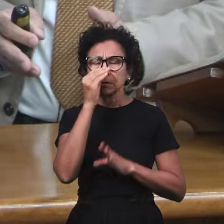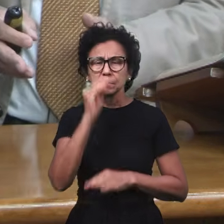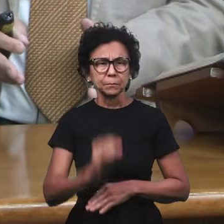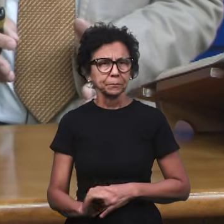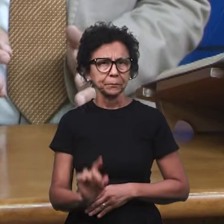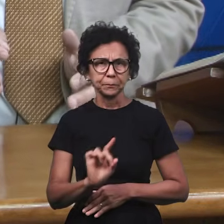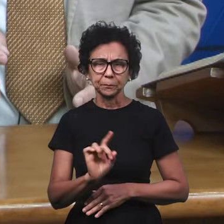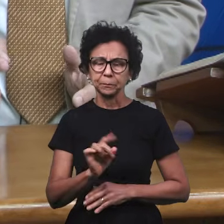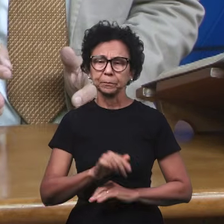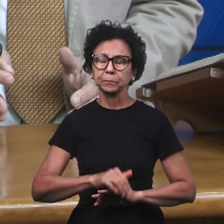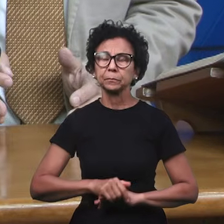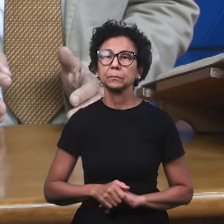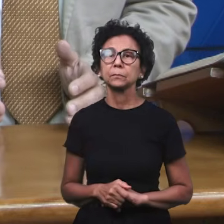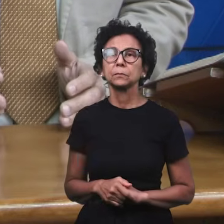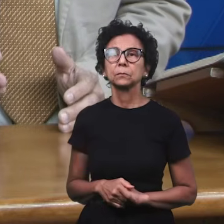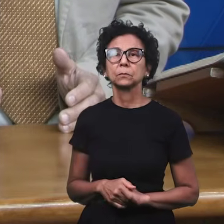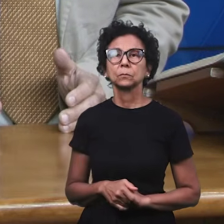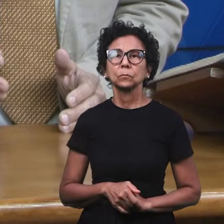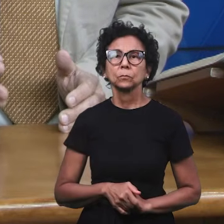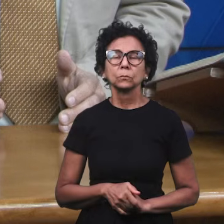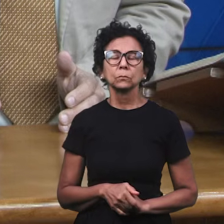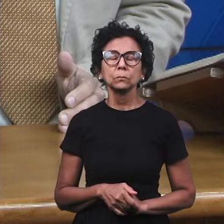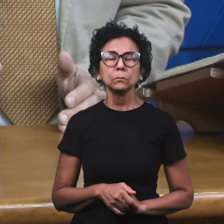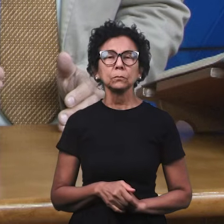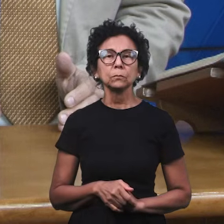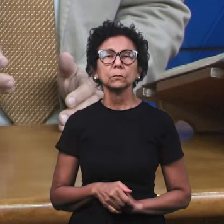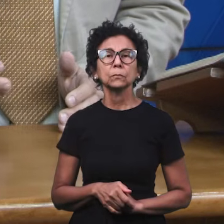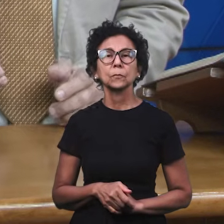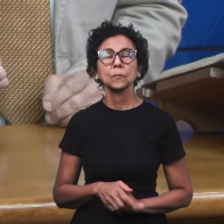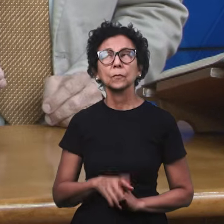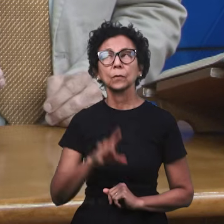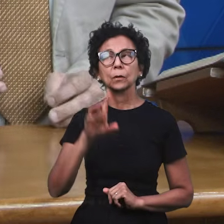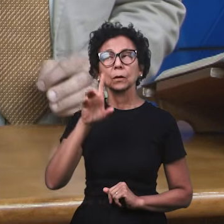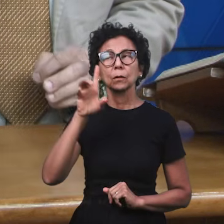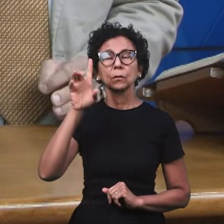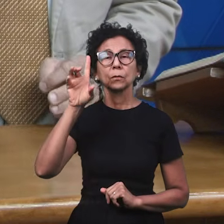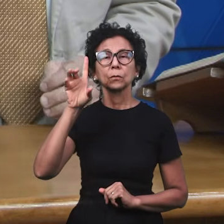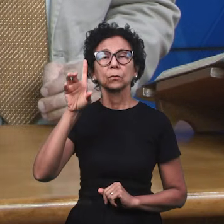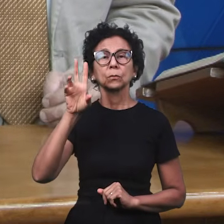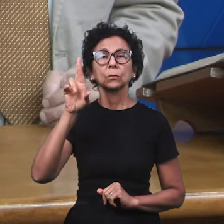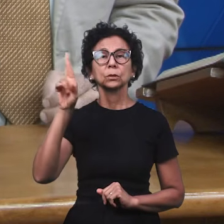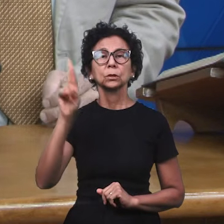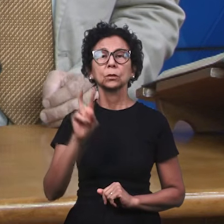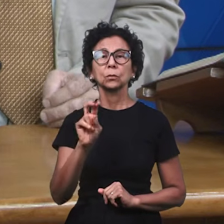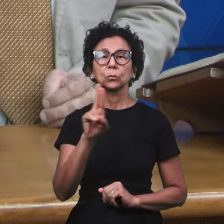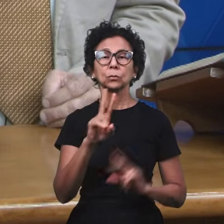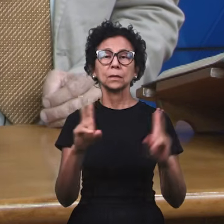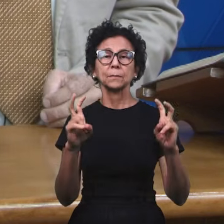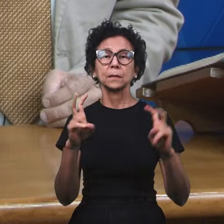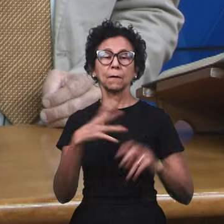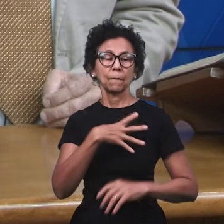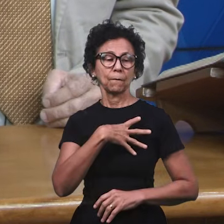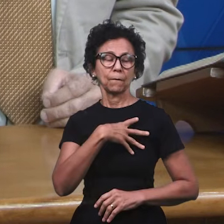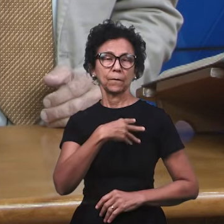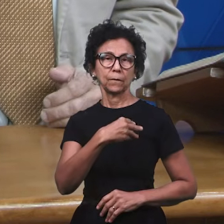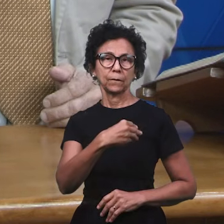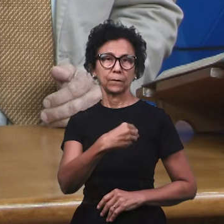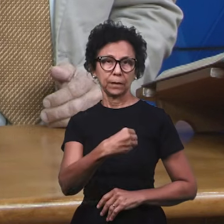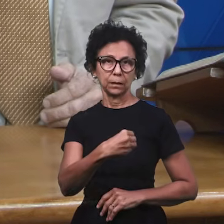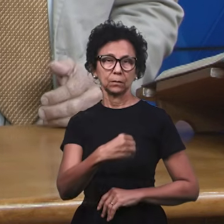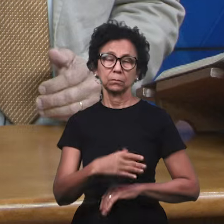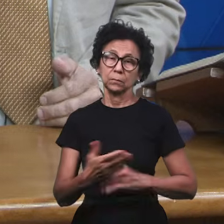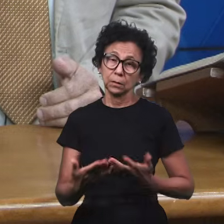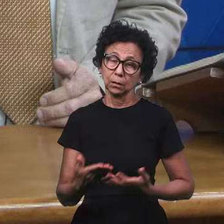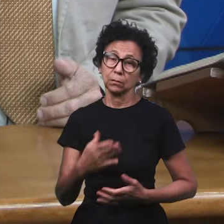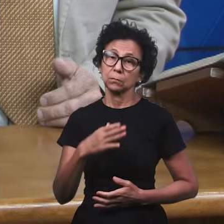é que a palavra, ou seja, o Senhor nos chama de filhos. Isso é fundamental, ou seja, filho é aquele que tem um